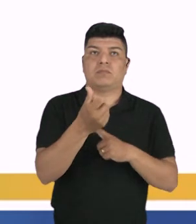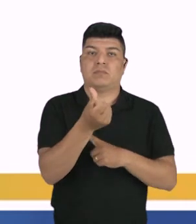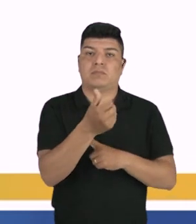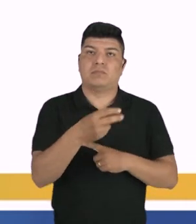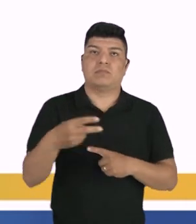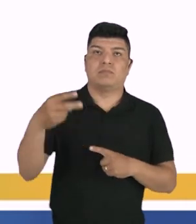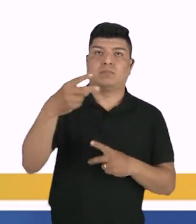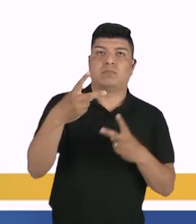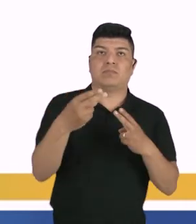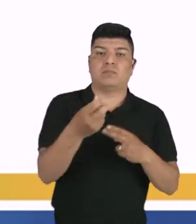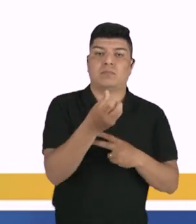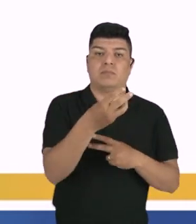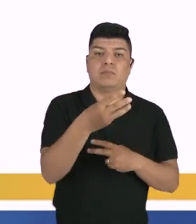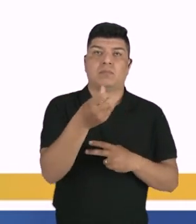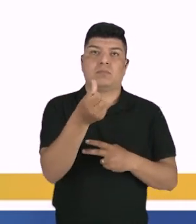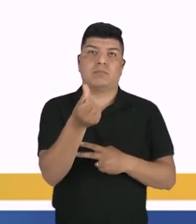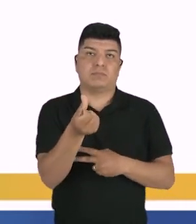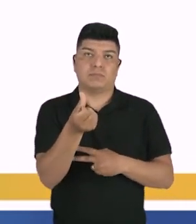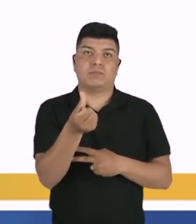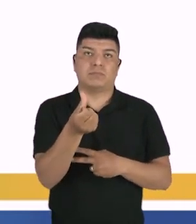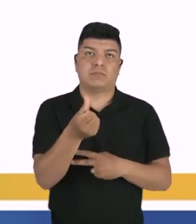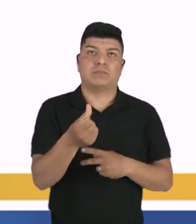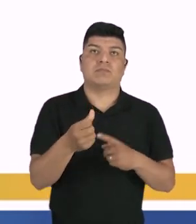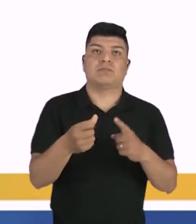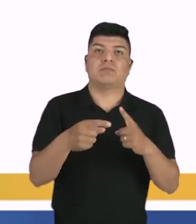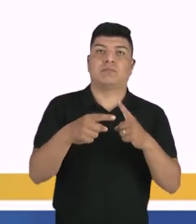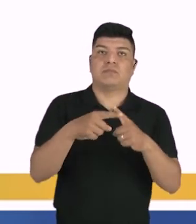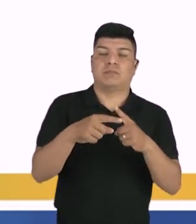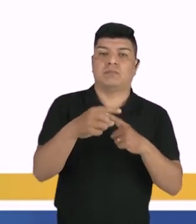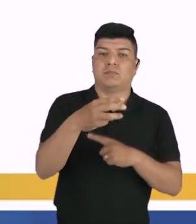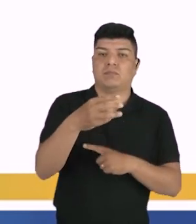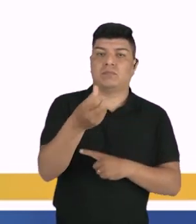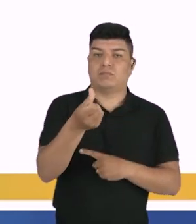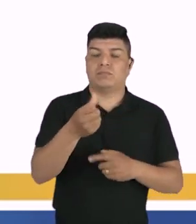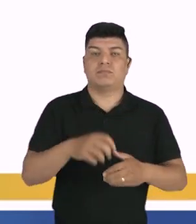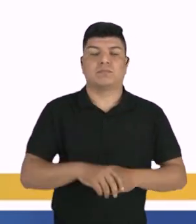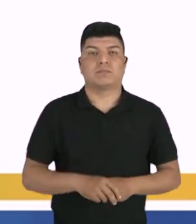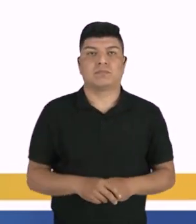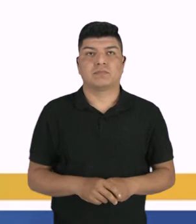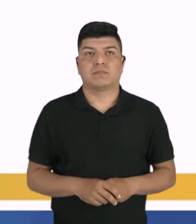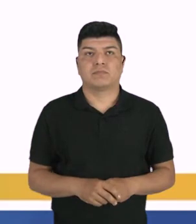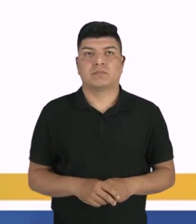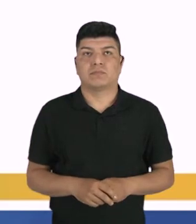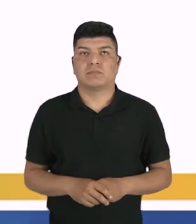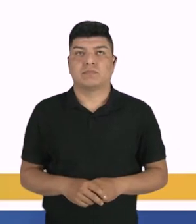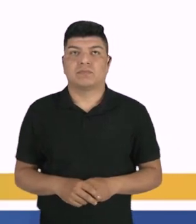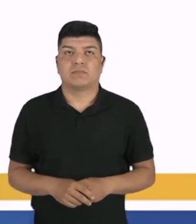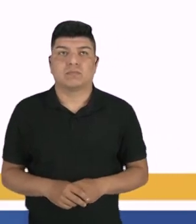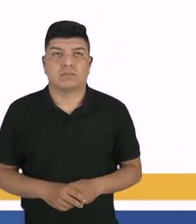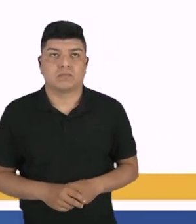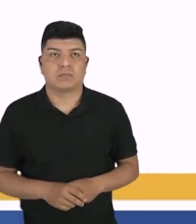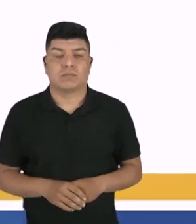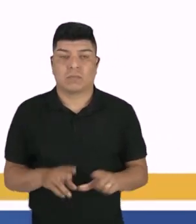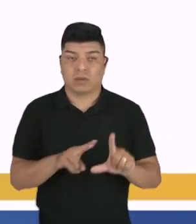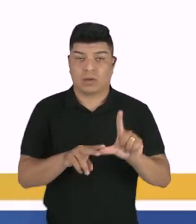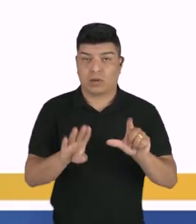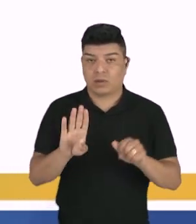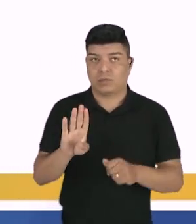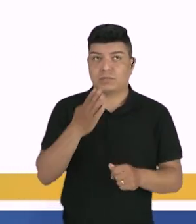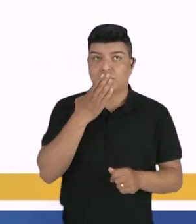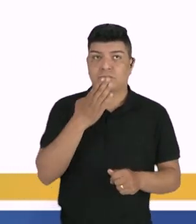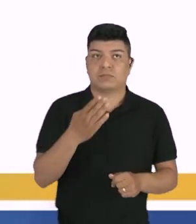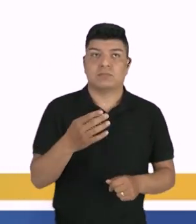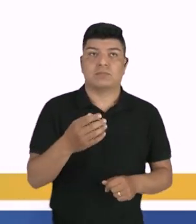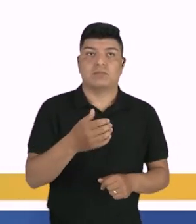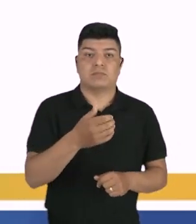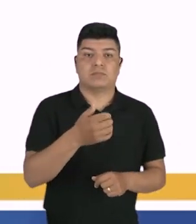trinômio 4x ao quadrado mais 24x mais 36. Na letra B, eu peço o quadrado